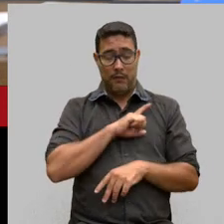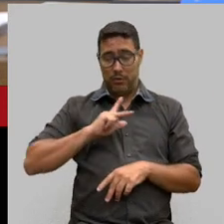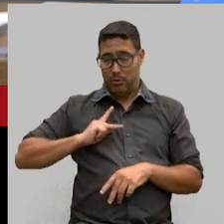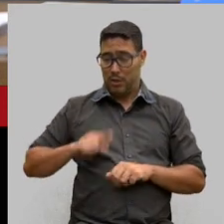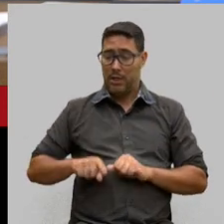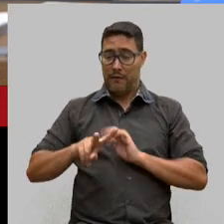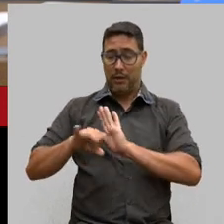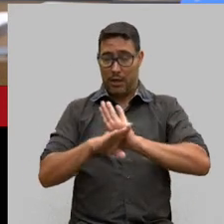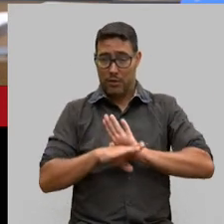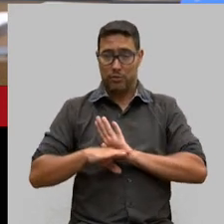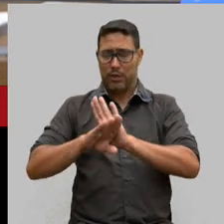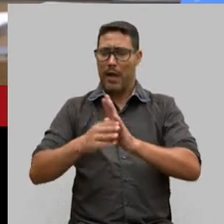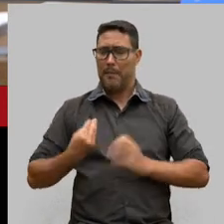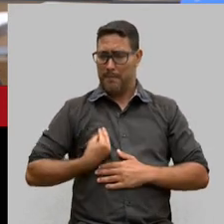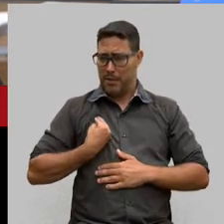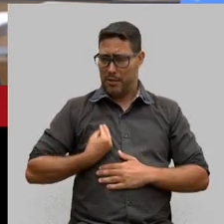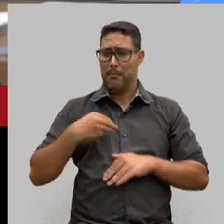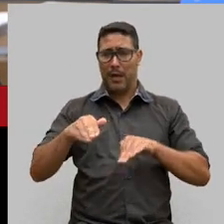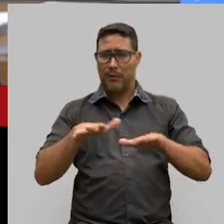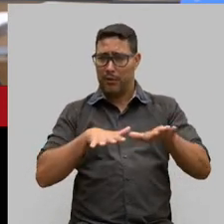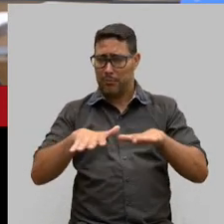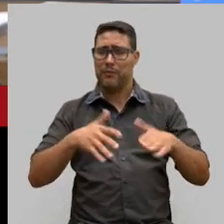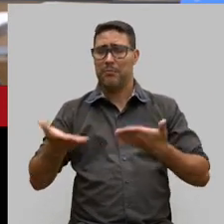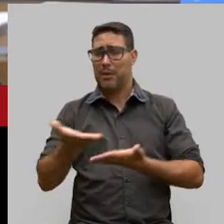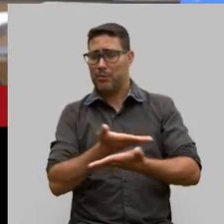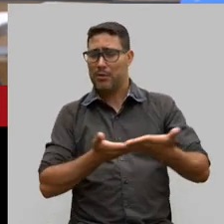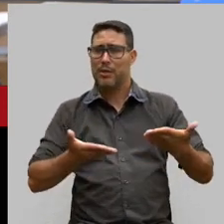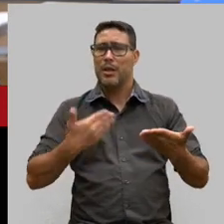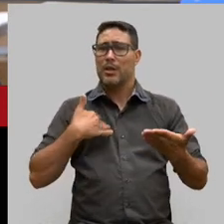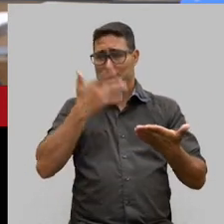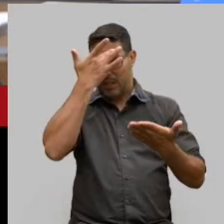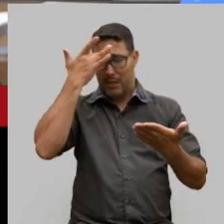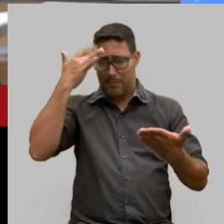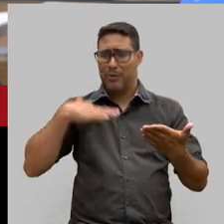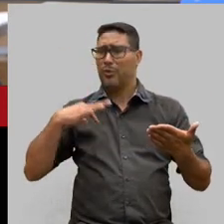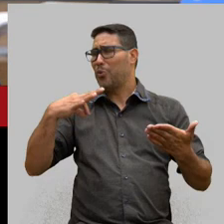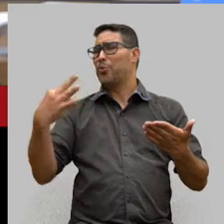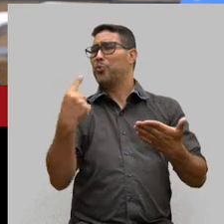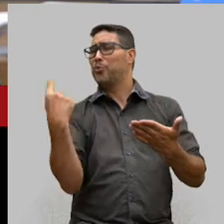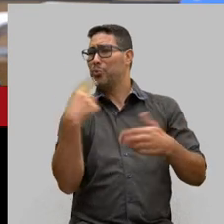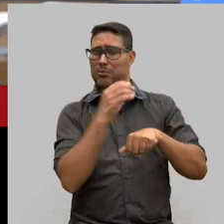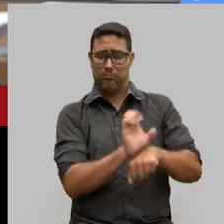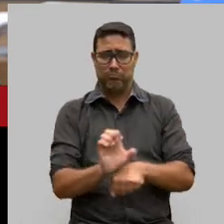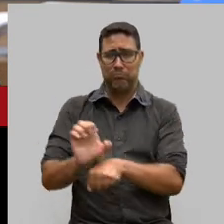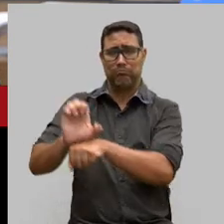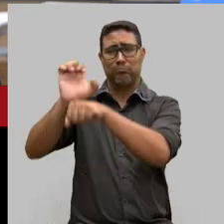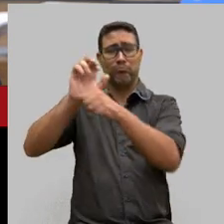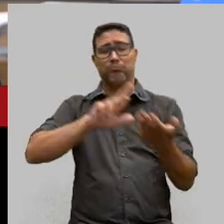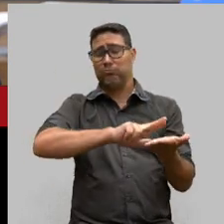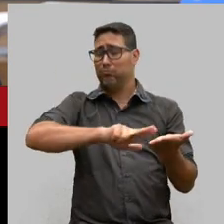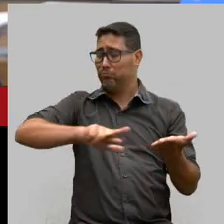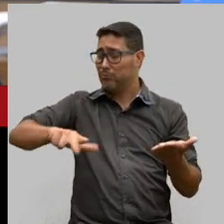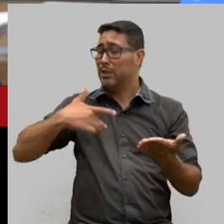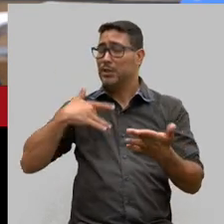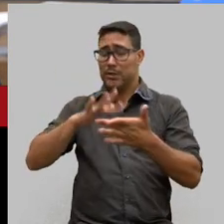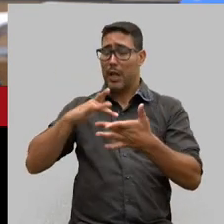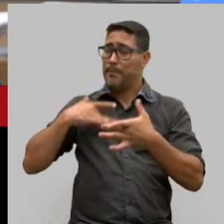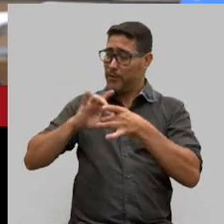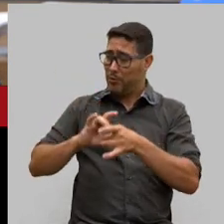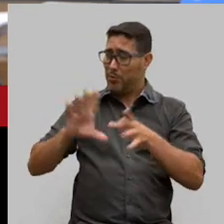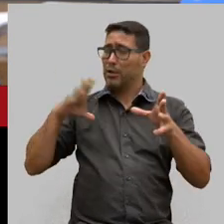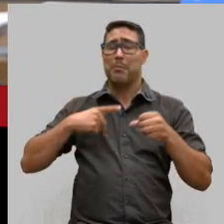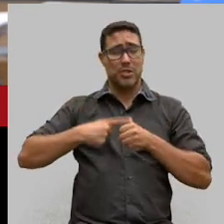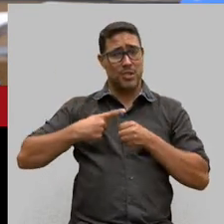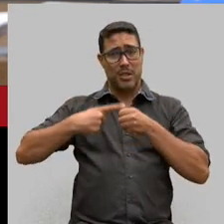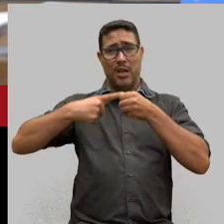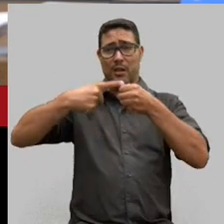participar desses movimentos aqui tem gente eh do Estado todo né de vários municípios do Estado coloco à disposição para estar nas cidades paraa gente